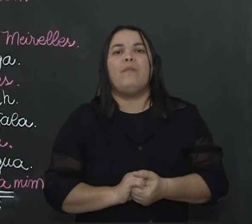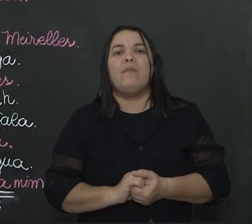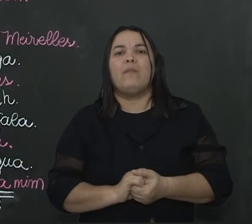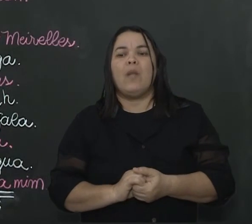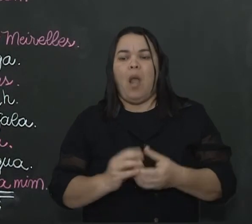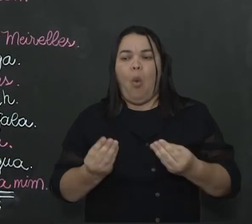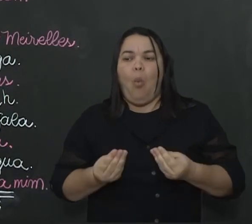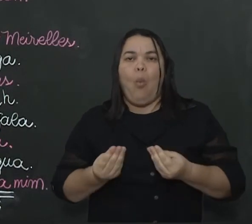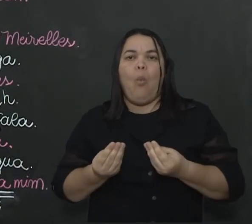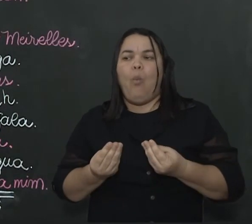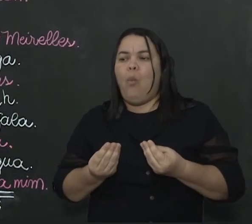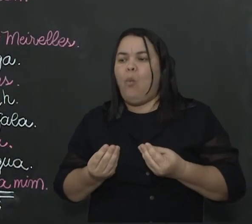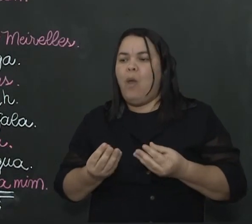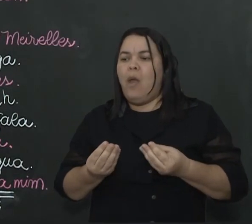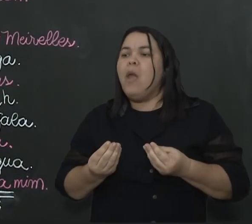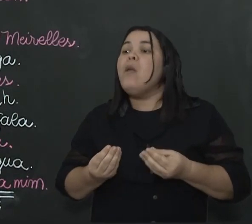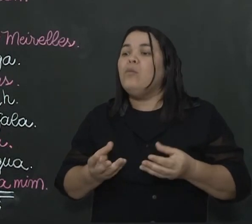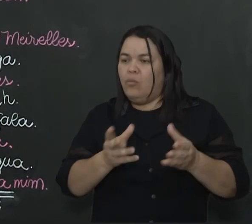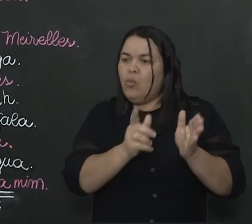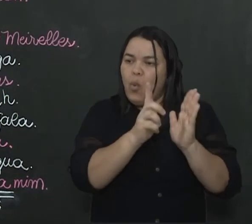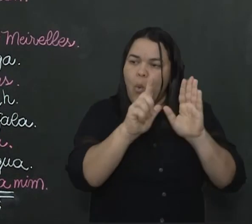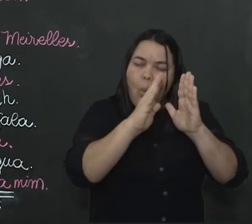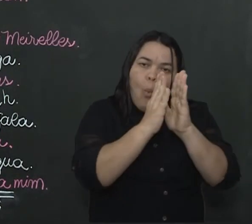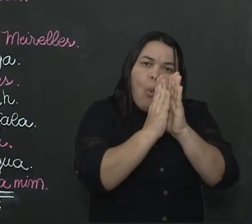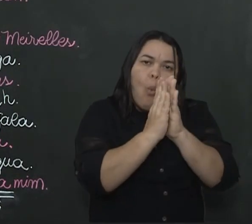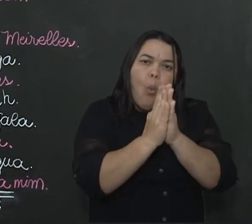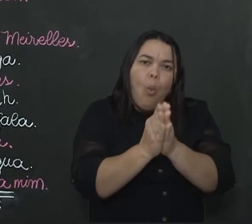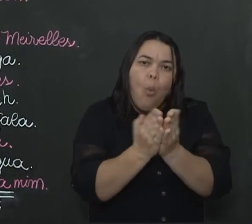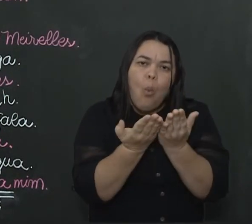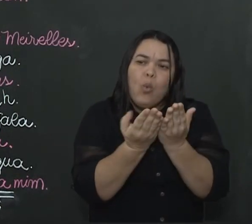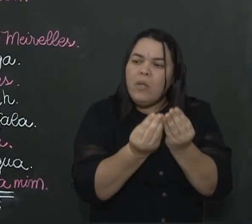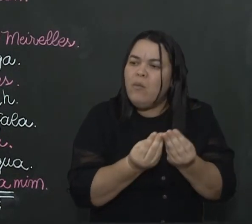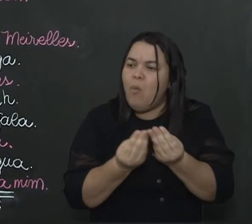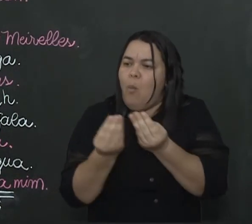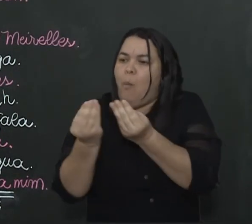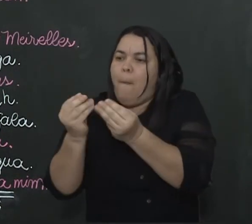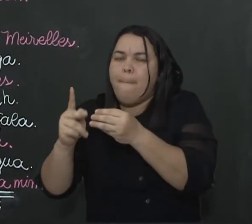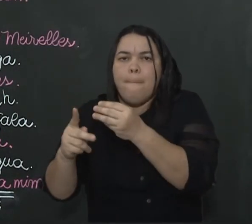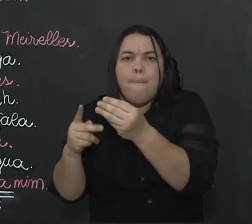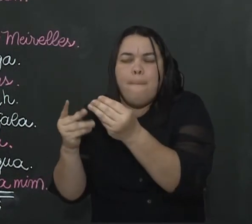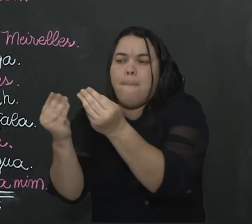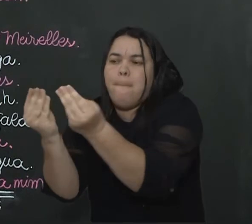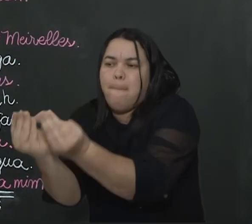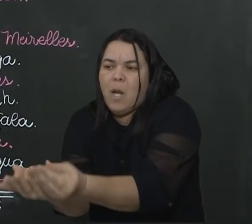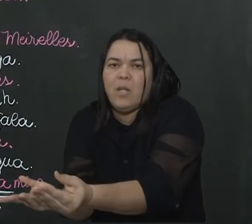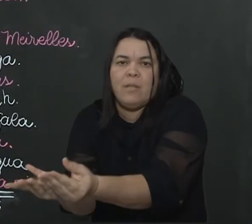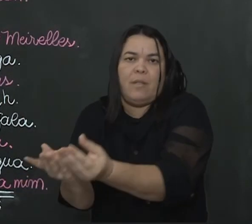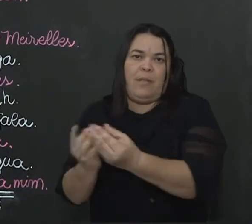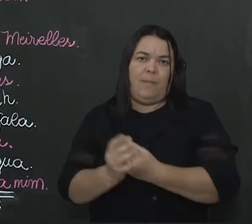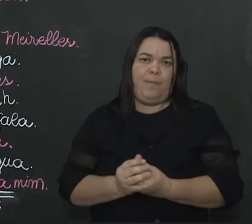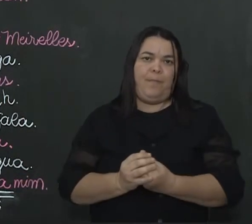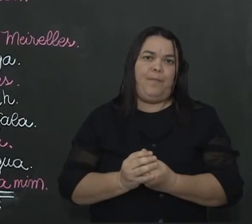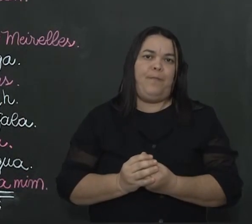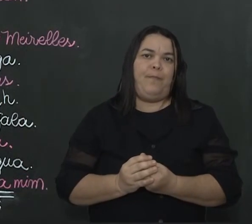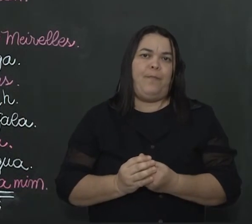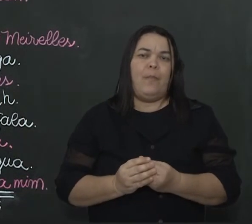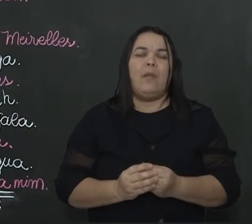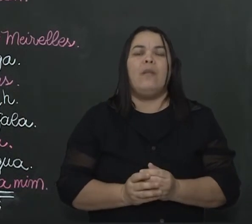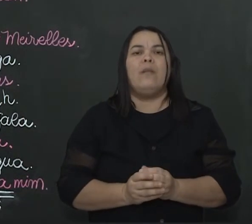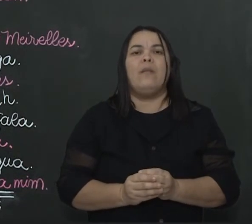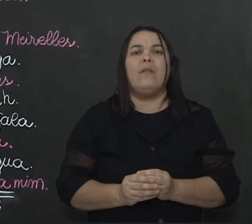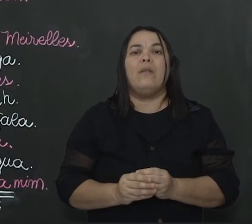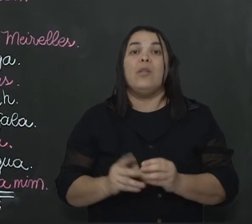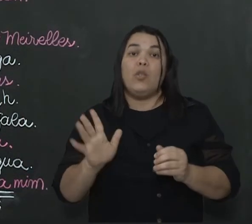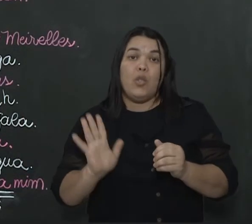à minha aluna o empréstimo do livro. Aqui eu coloquei com uma cor diferente, sabe por quê? Porque aqui é opcional. Como nós já temos